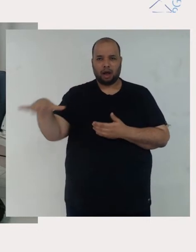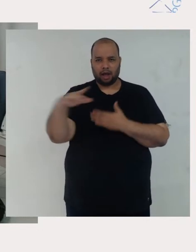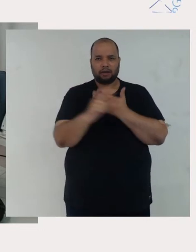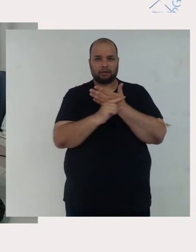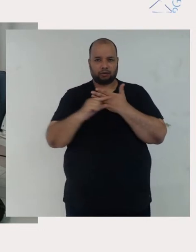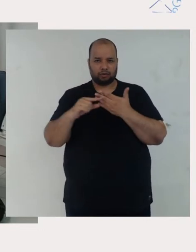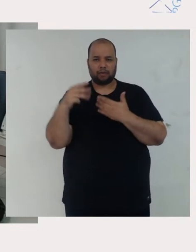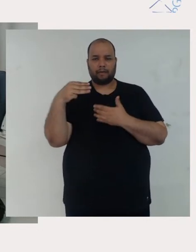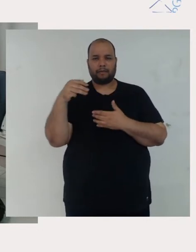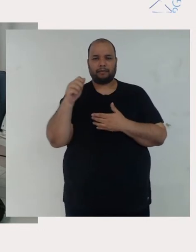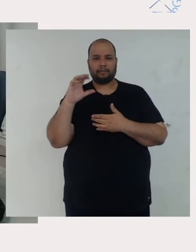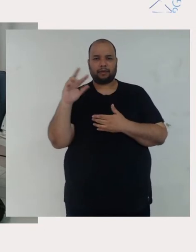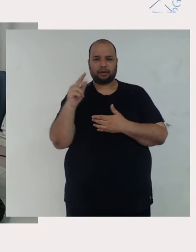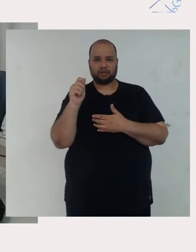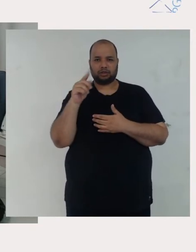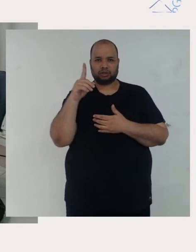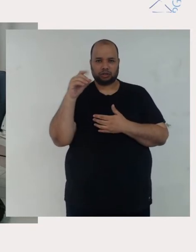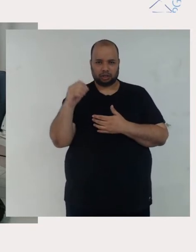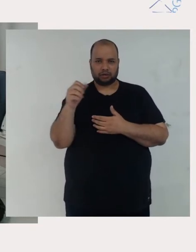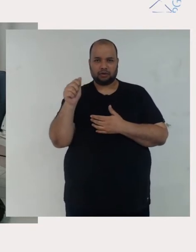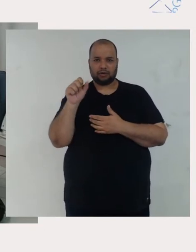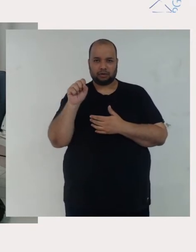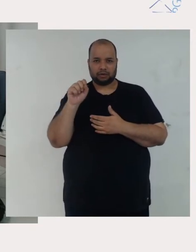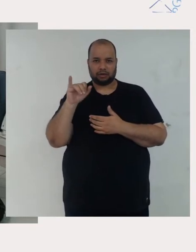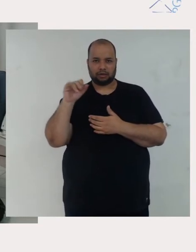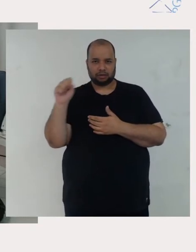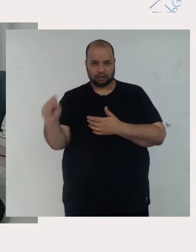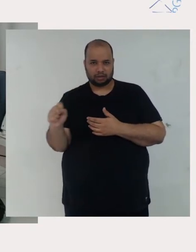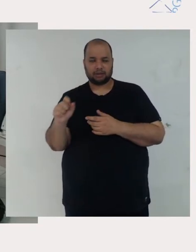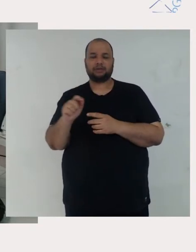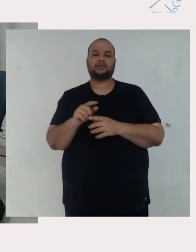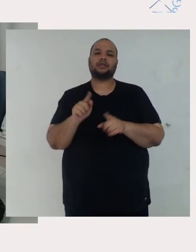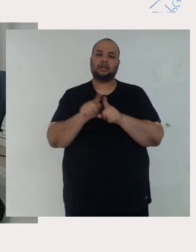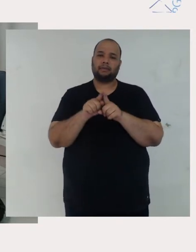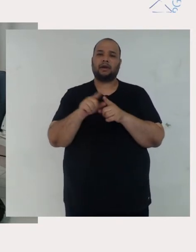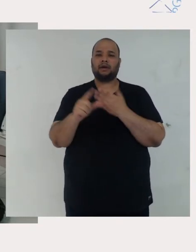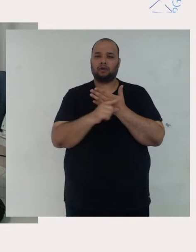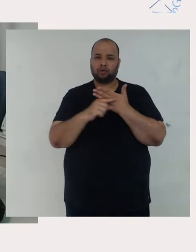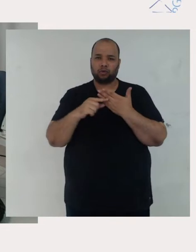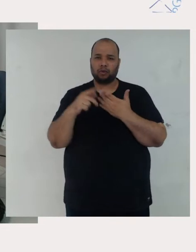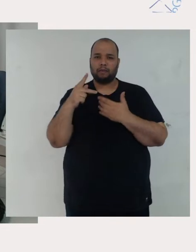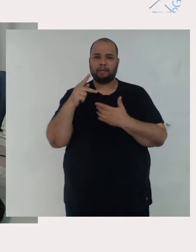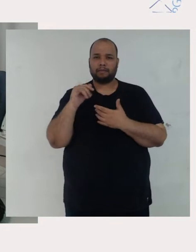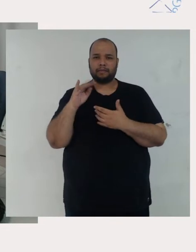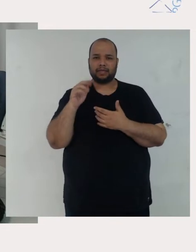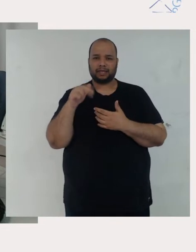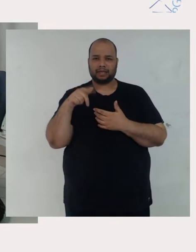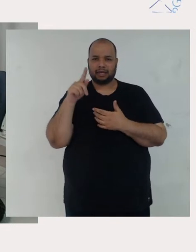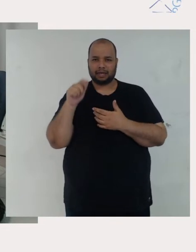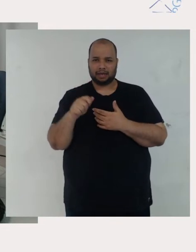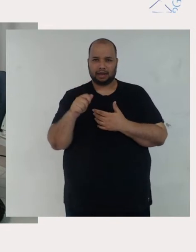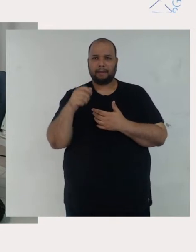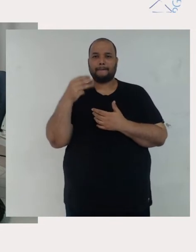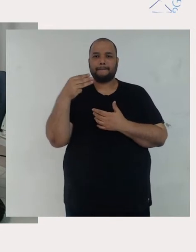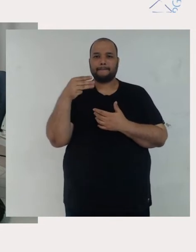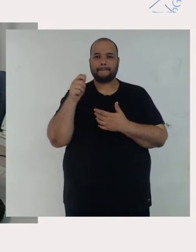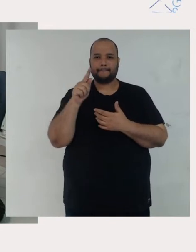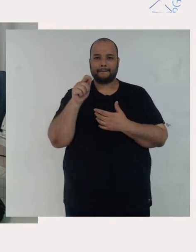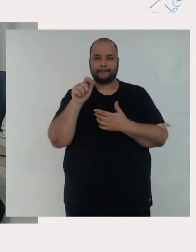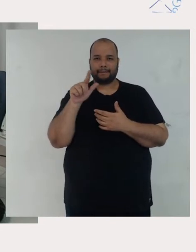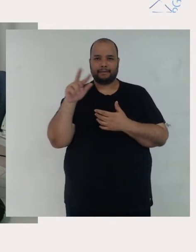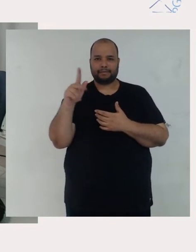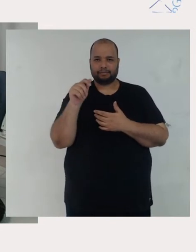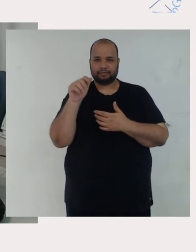Assis, Pitanga, de Carlos Eduardo de Magalhães, e para o português, Humano, de Juan